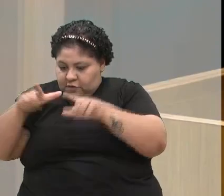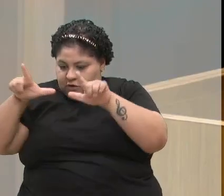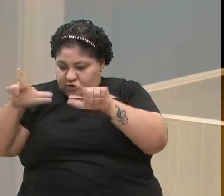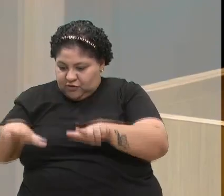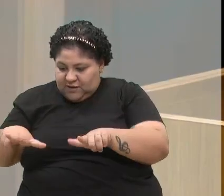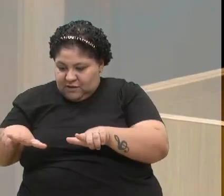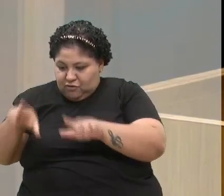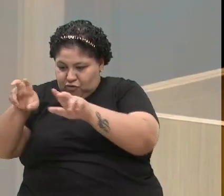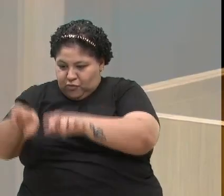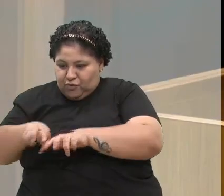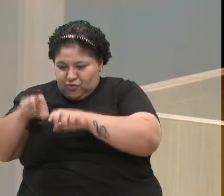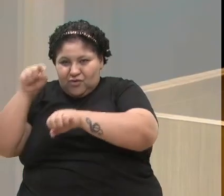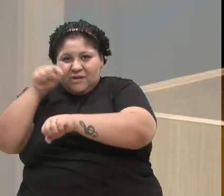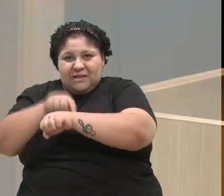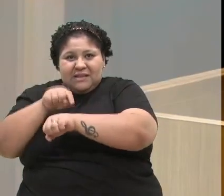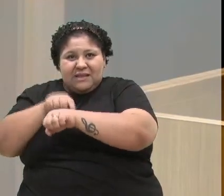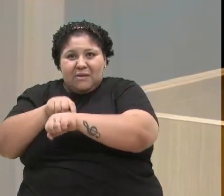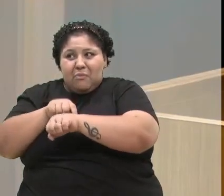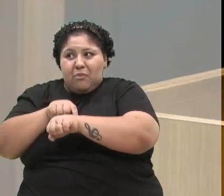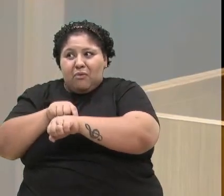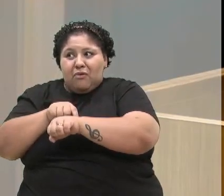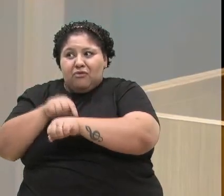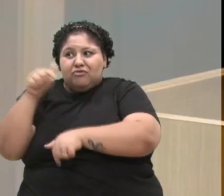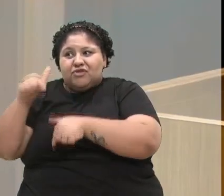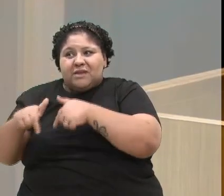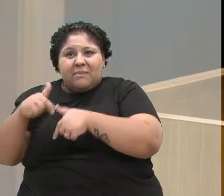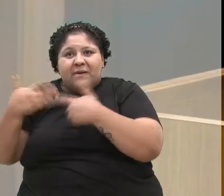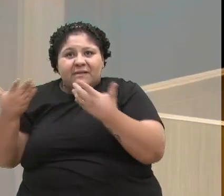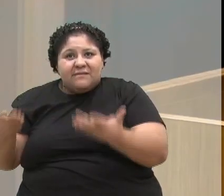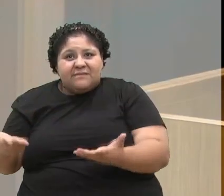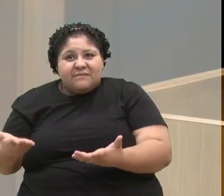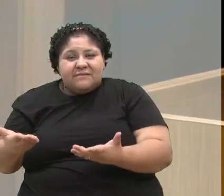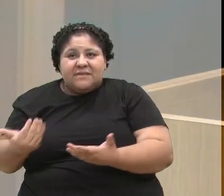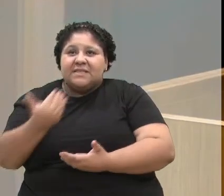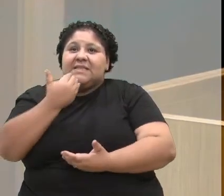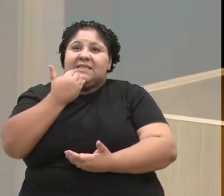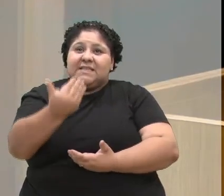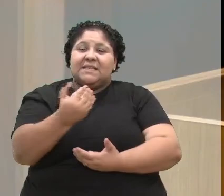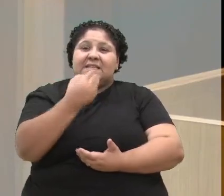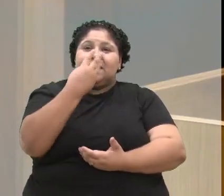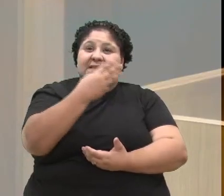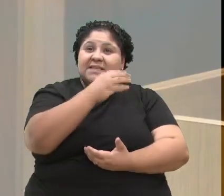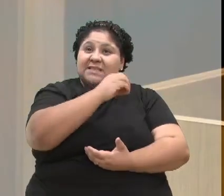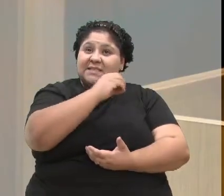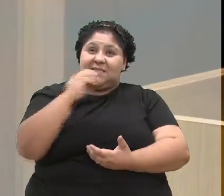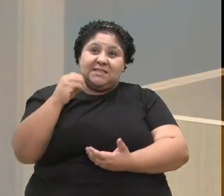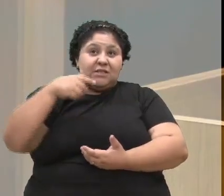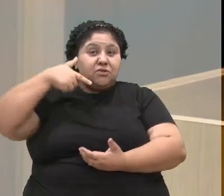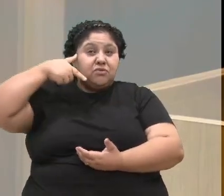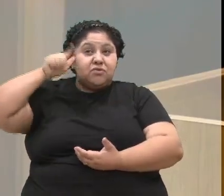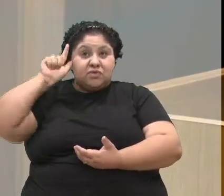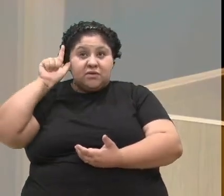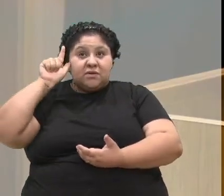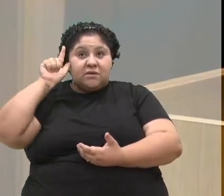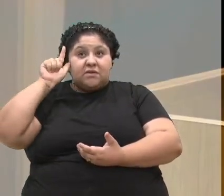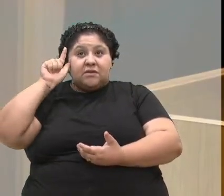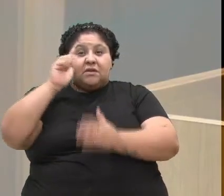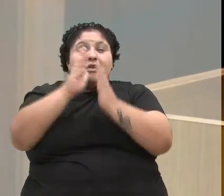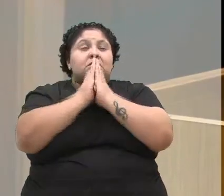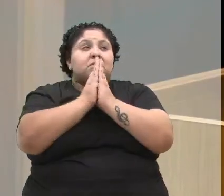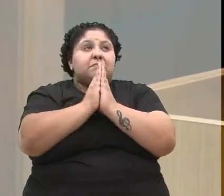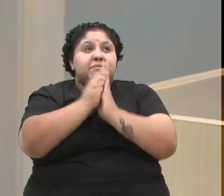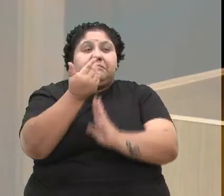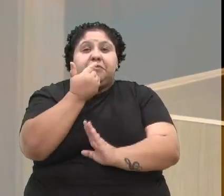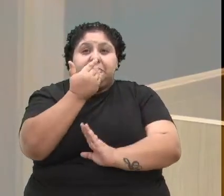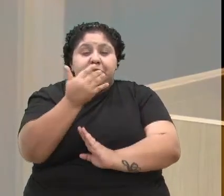safra. Aonde é que eu quero chegar? A pedido dos 300 que estavam aí ontem, que me suplicaram isso e